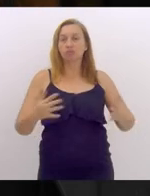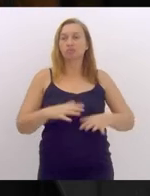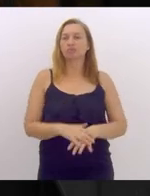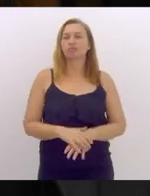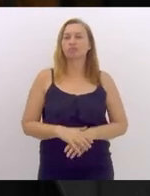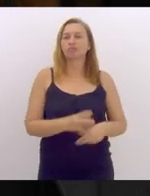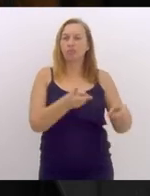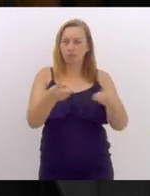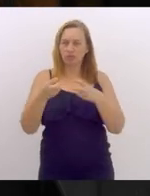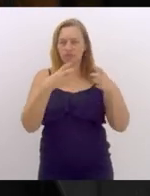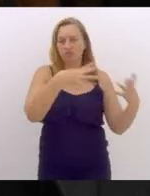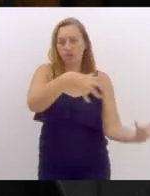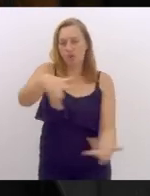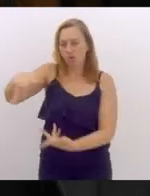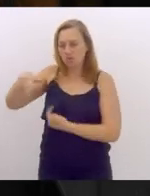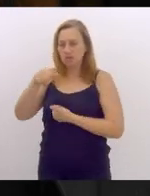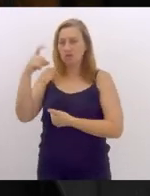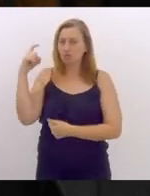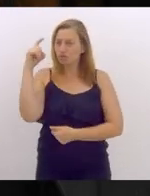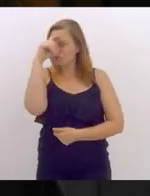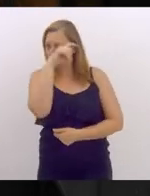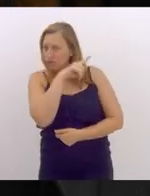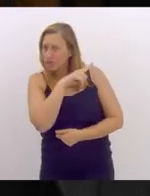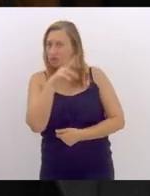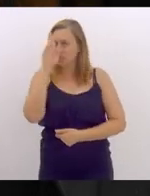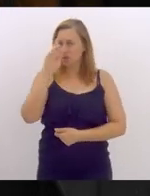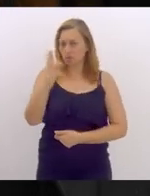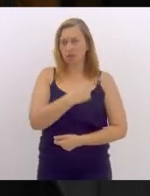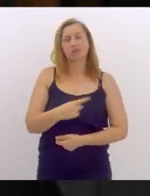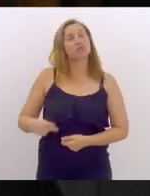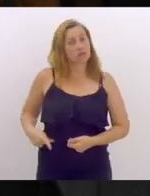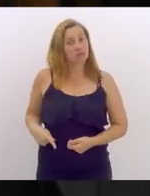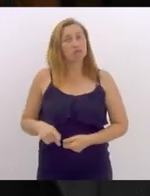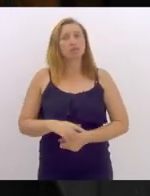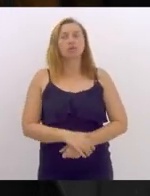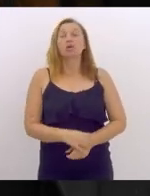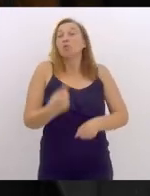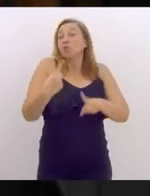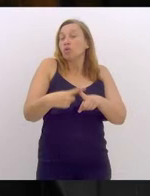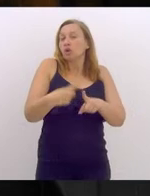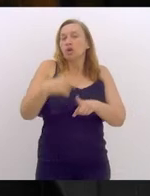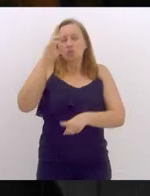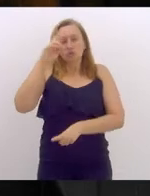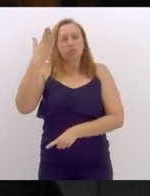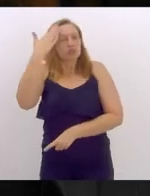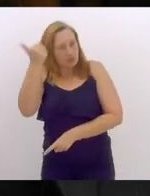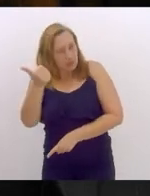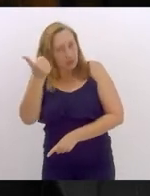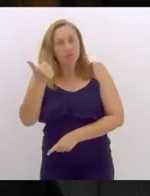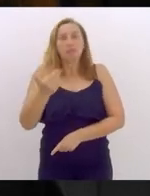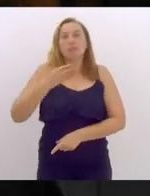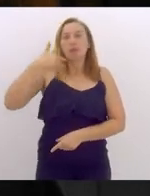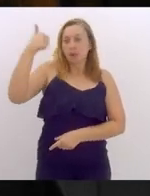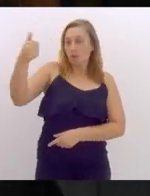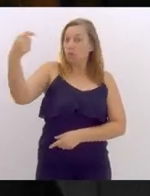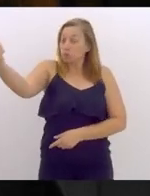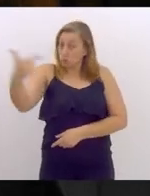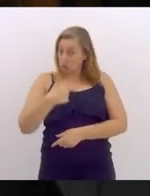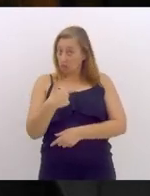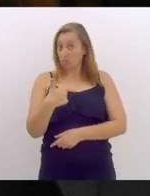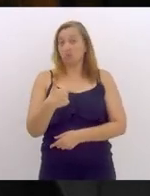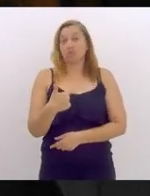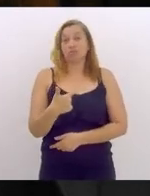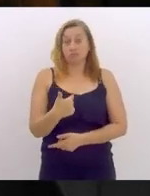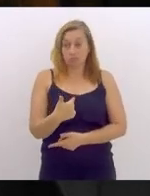é um quadro duro e difícil senhor presidente porque o Senhor sabe até melhor do que eu